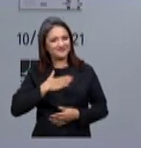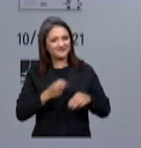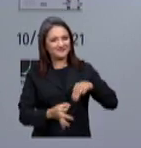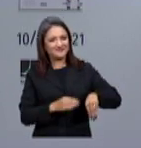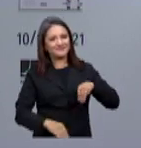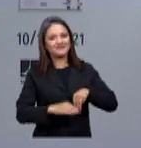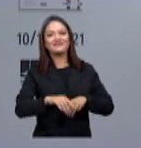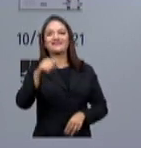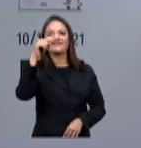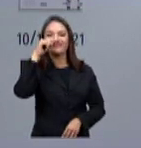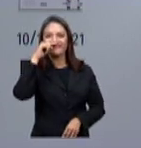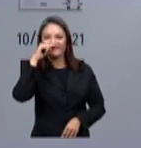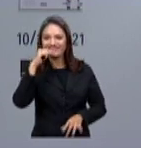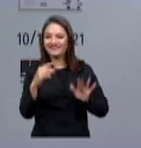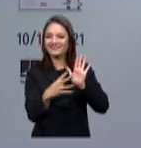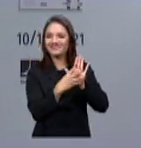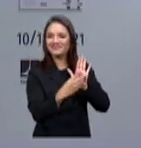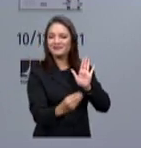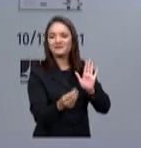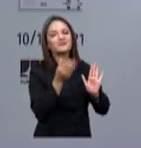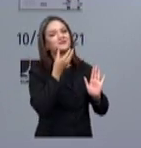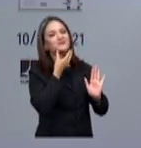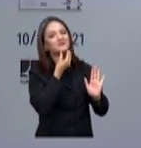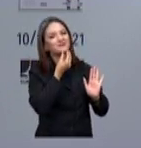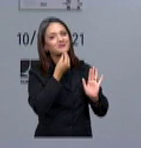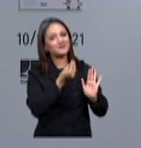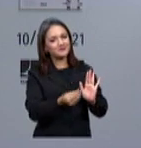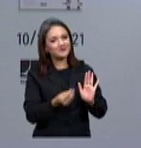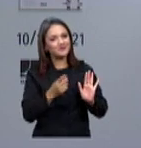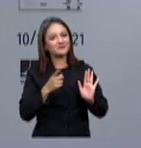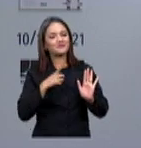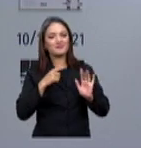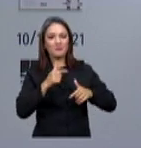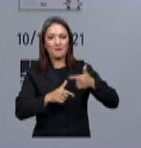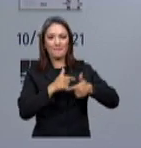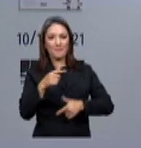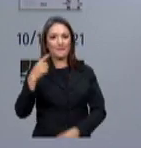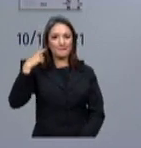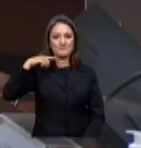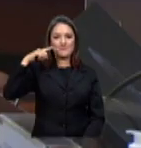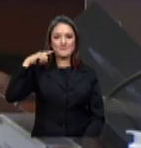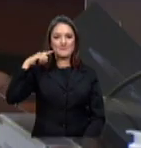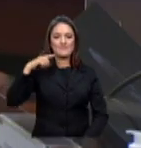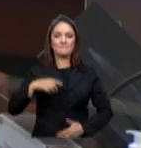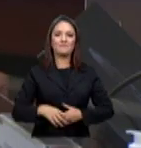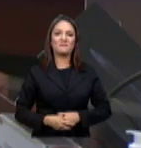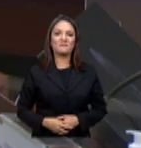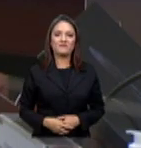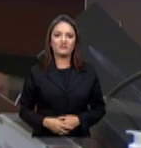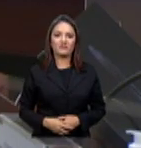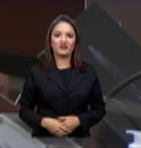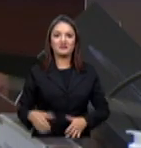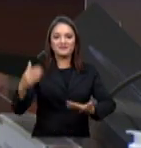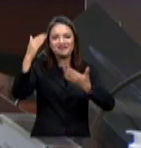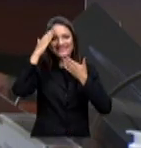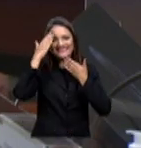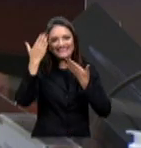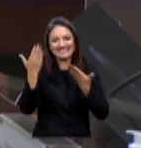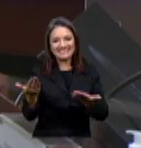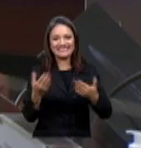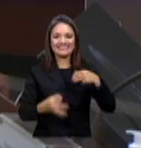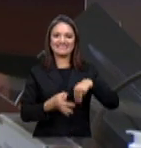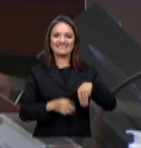modelo de magistrado e Pensador do direito e nosso amigo muito querido Muito obrigado Ministra Rosa